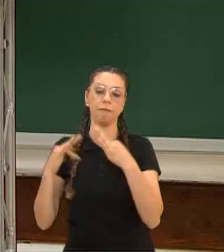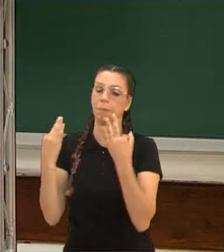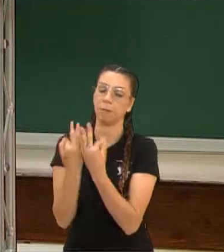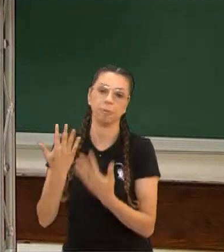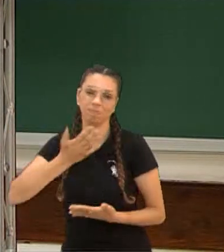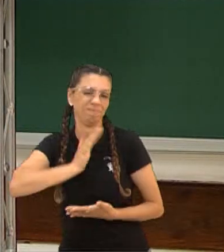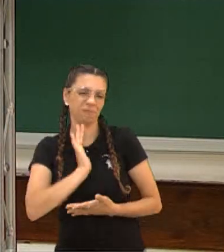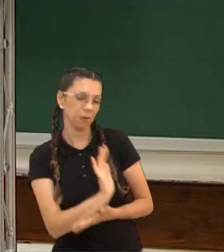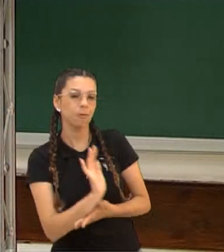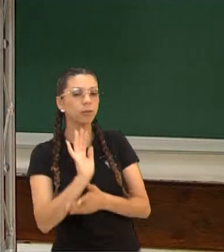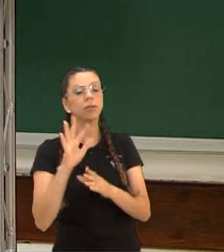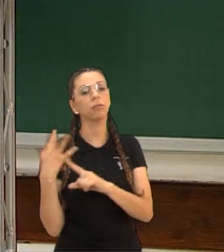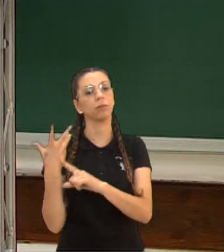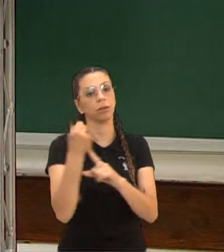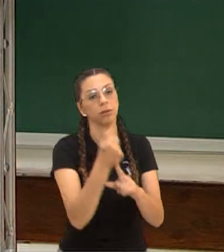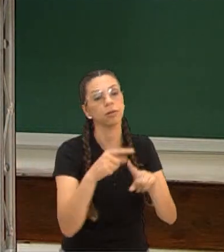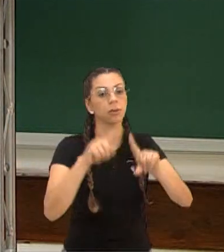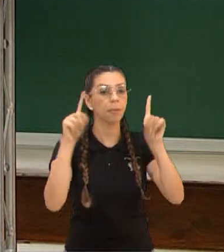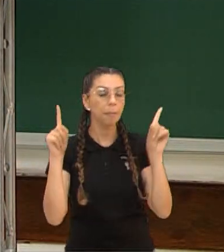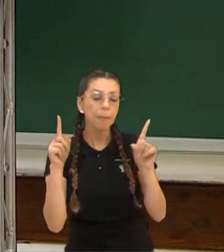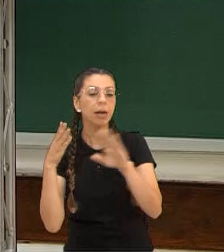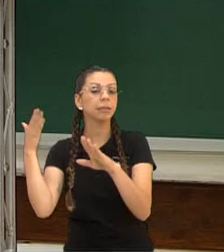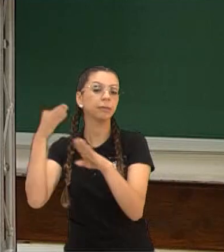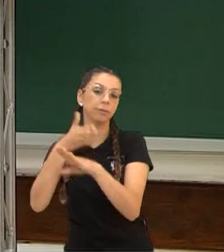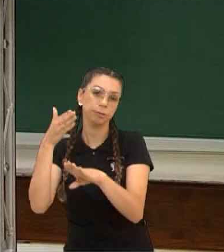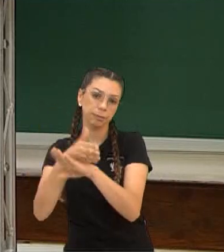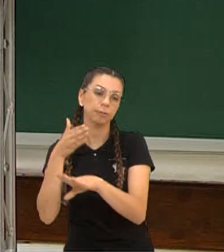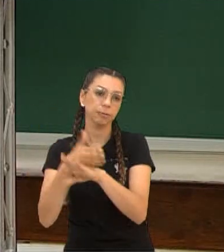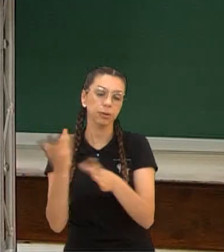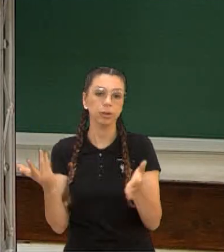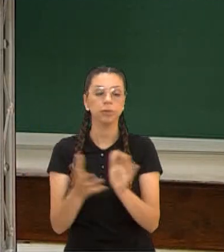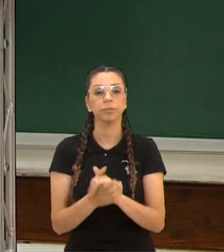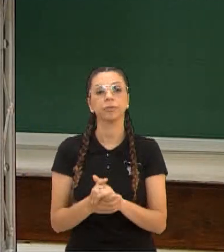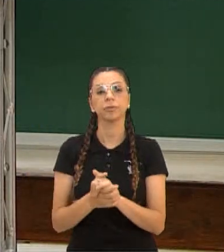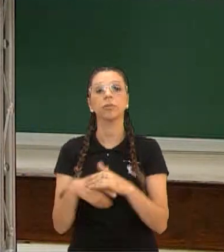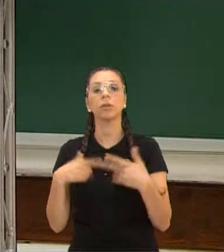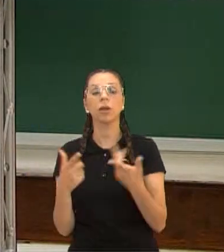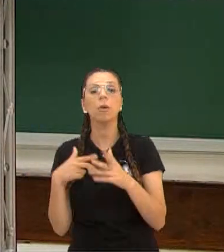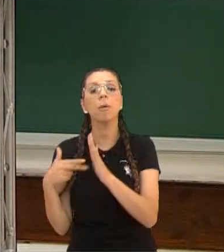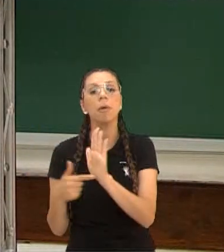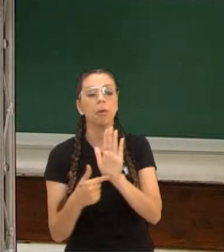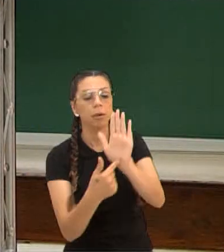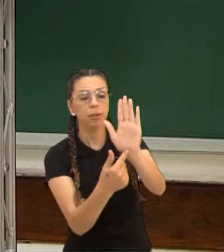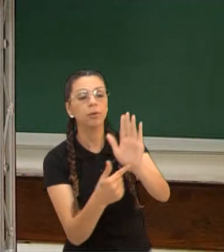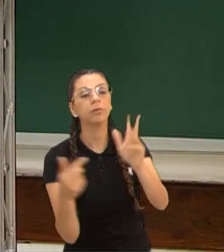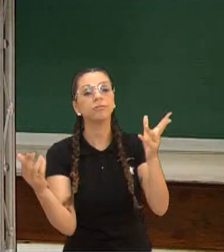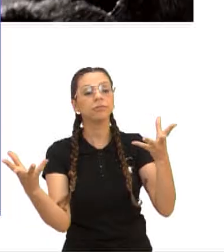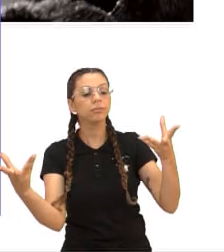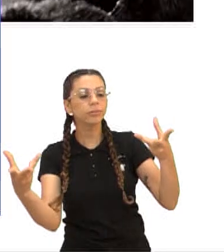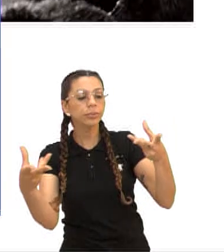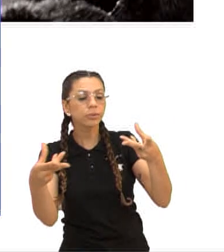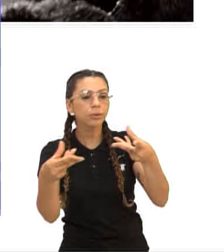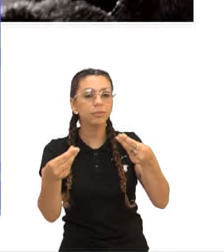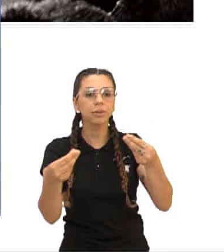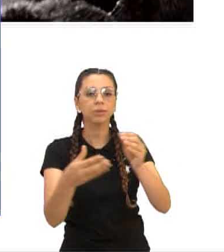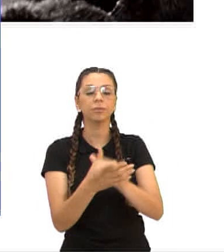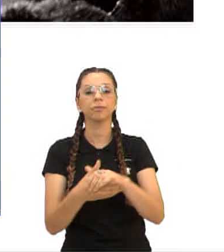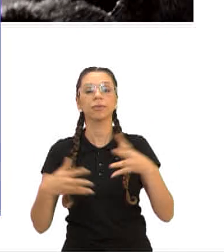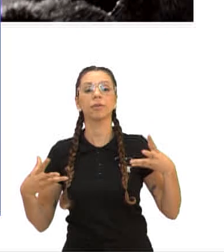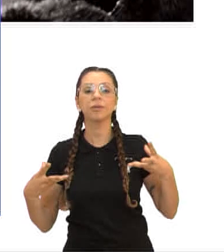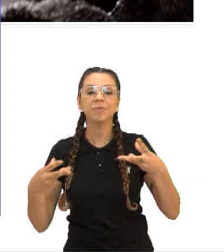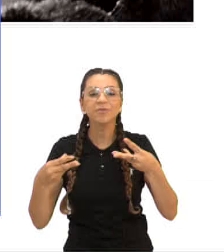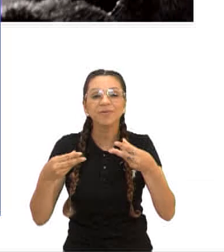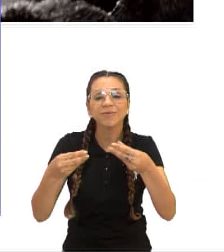artista, né? Mudou-se para Paris só em 66. Suas obras retratam a